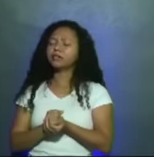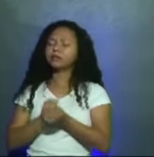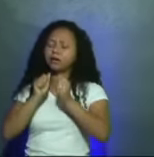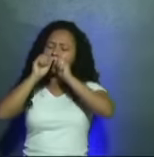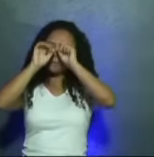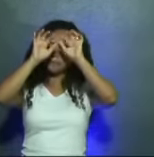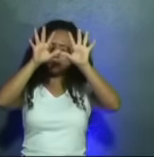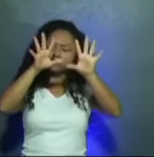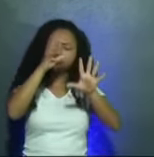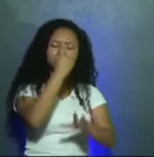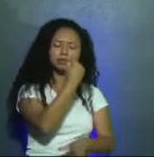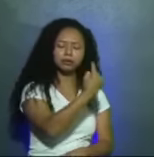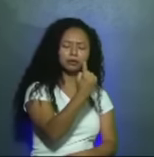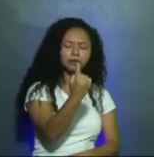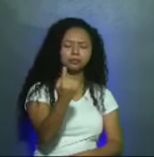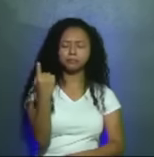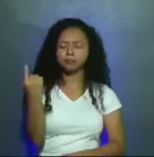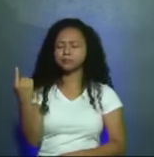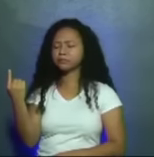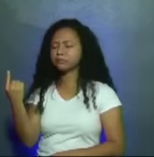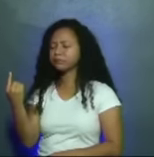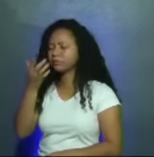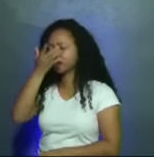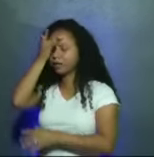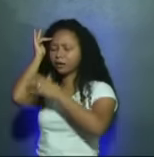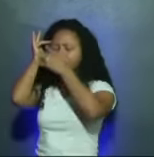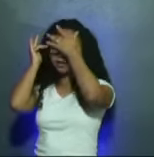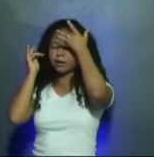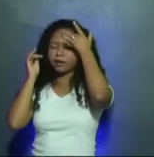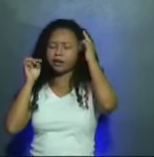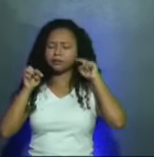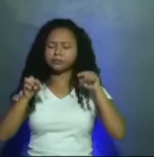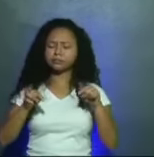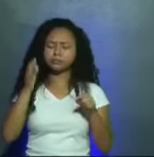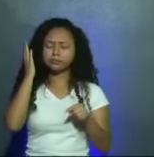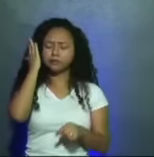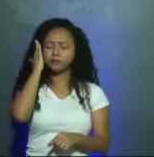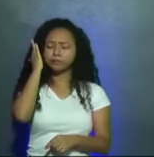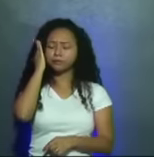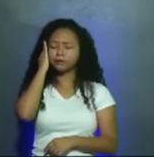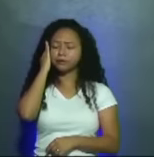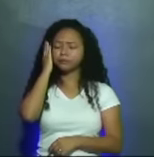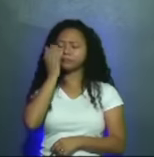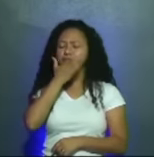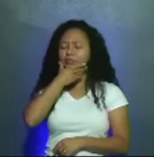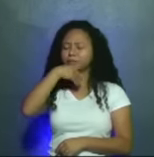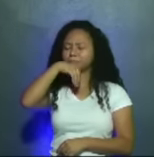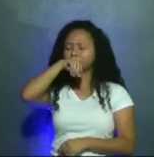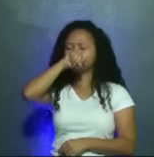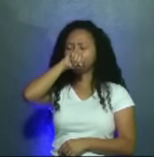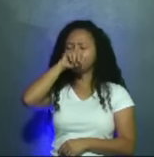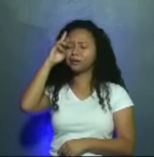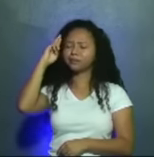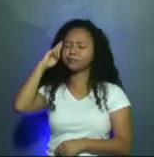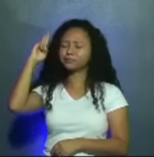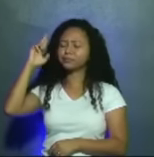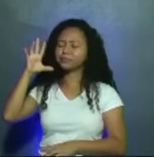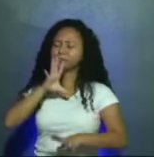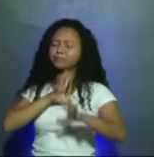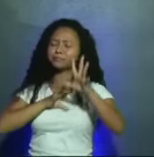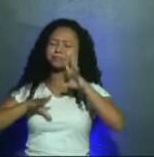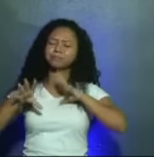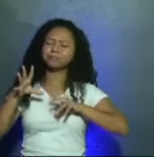abençoamos cada pessoa aqui. Nós sabemos, ó Pai, que o Senhor nos amou tanto, que